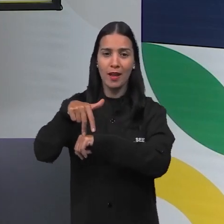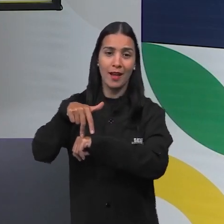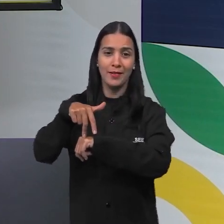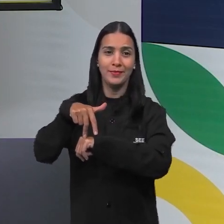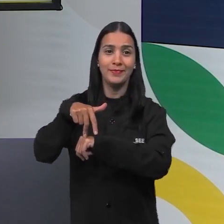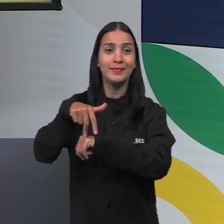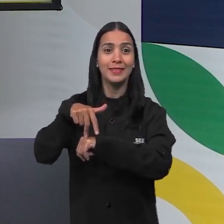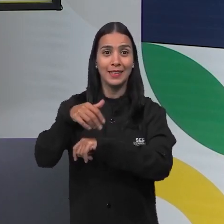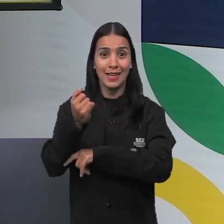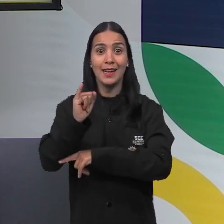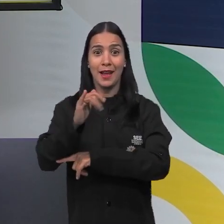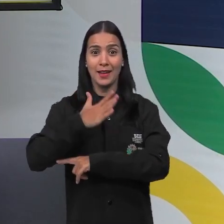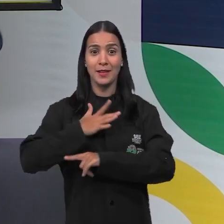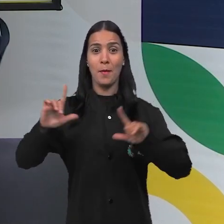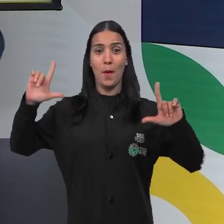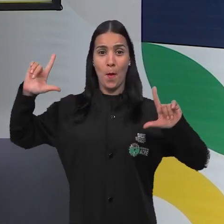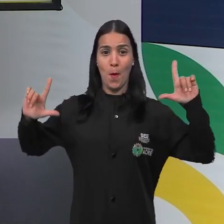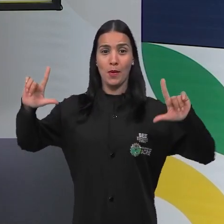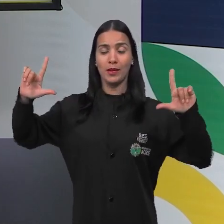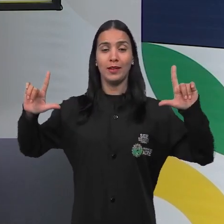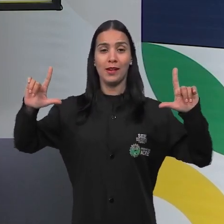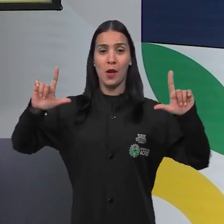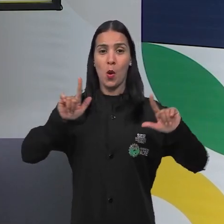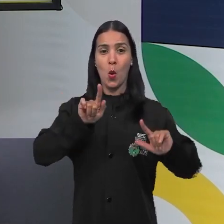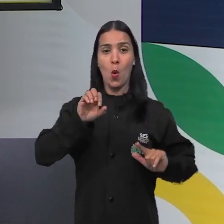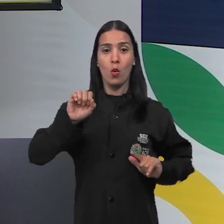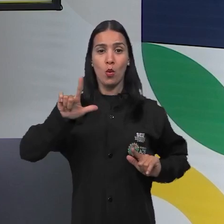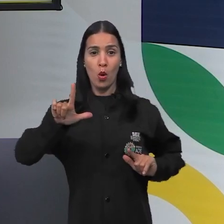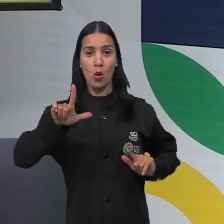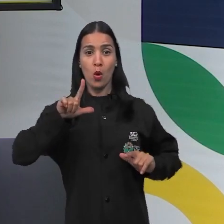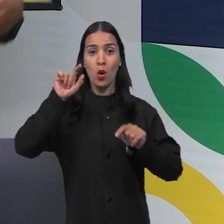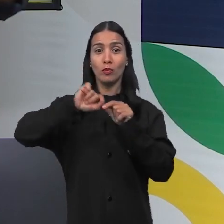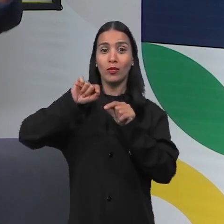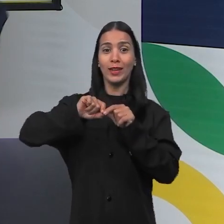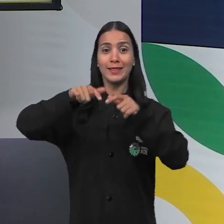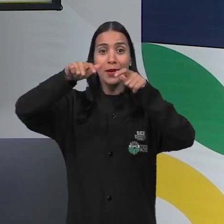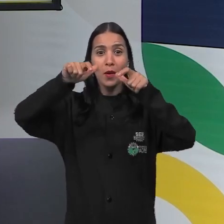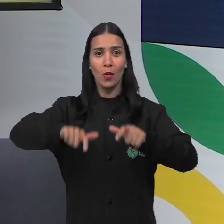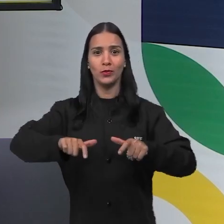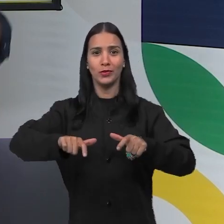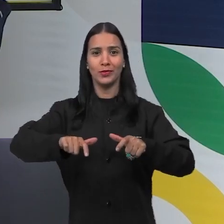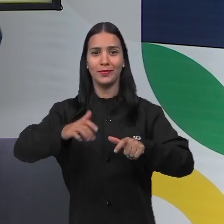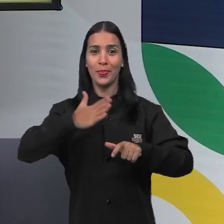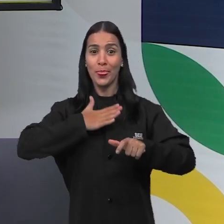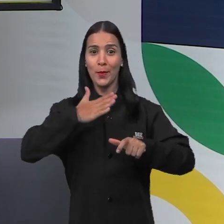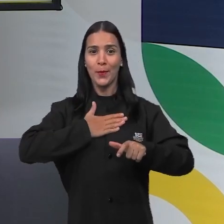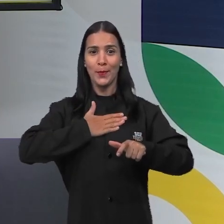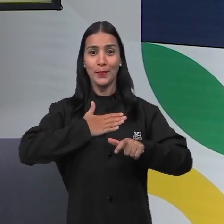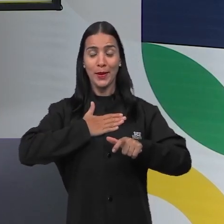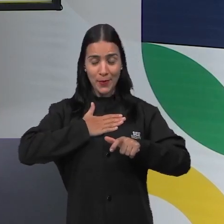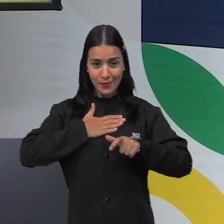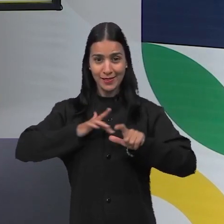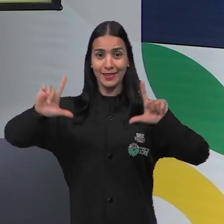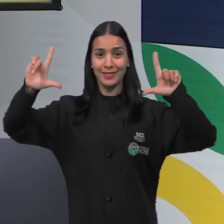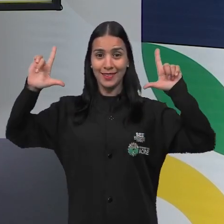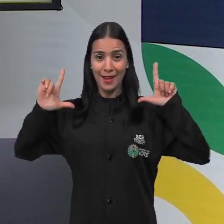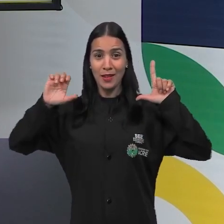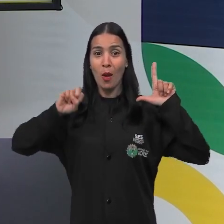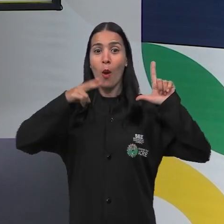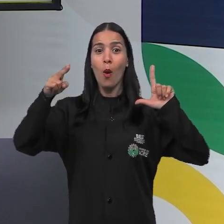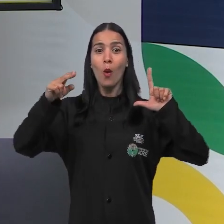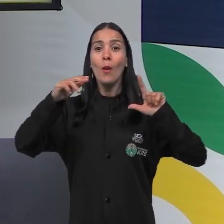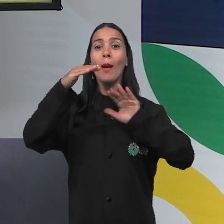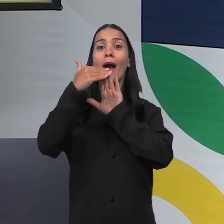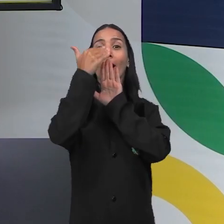meu, tá do meu lado, eu vou fazer gol do meu lado do campo, porque eu quero